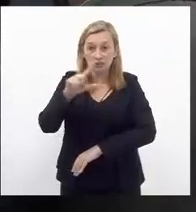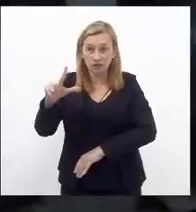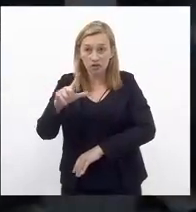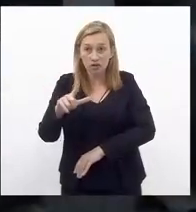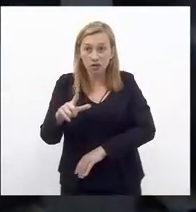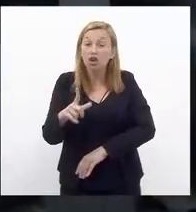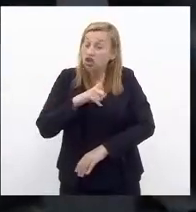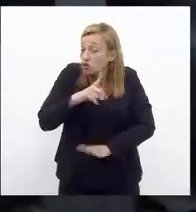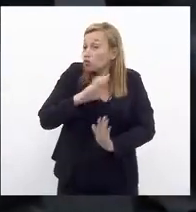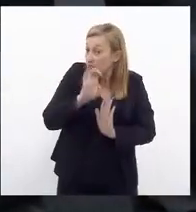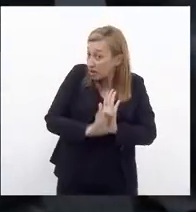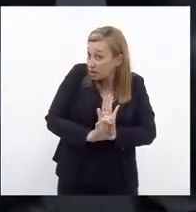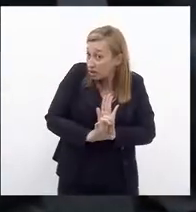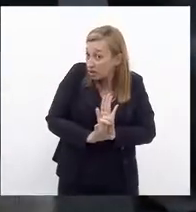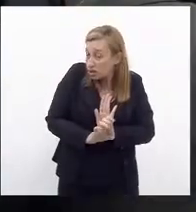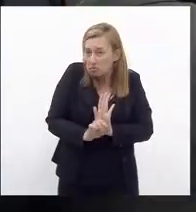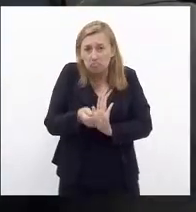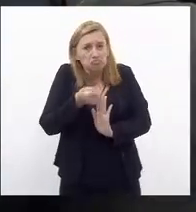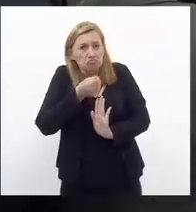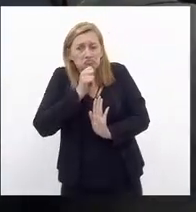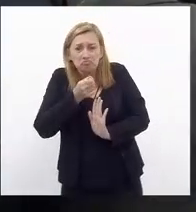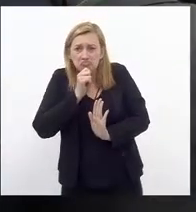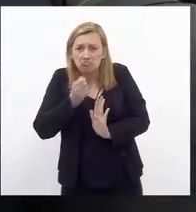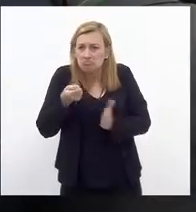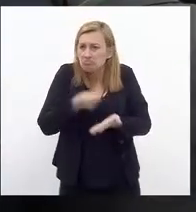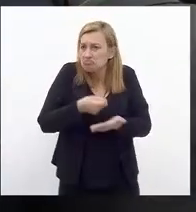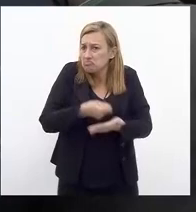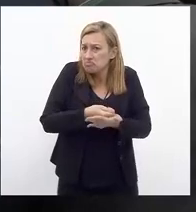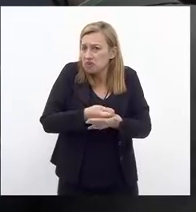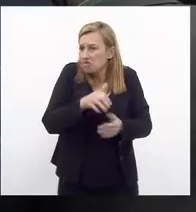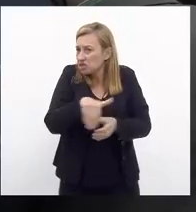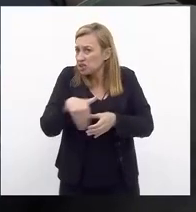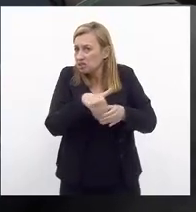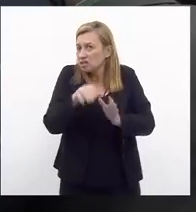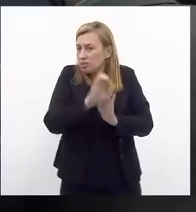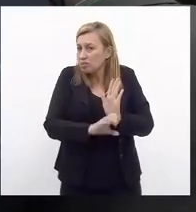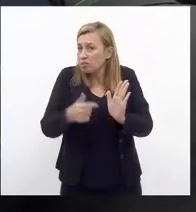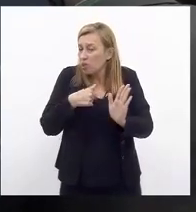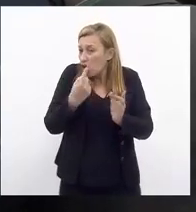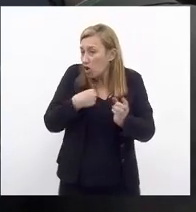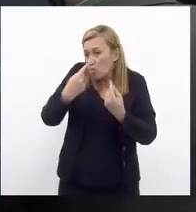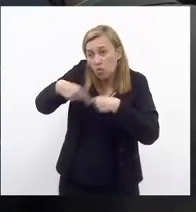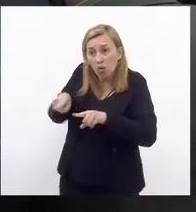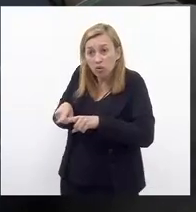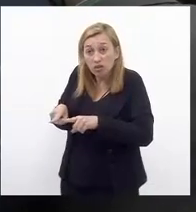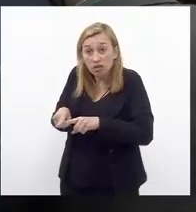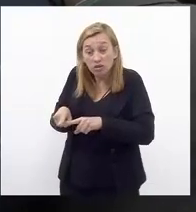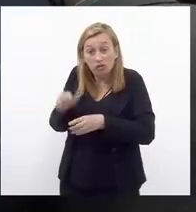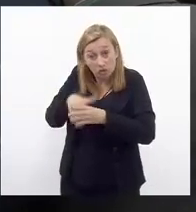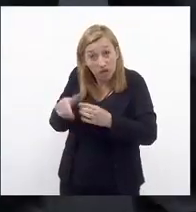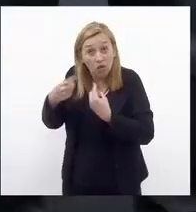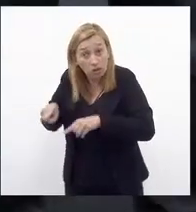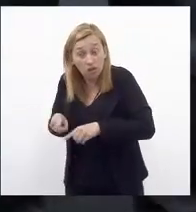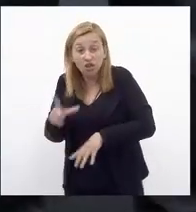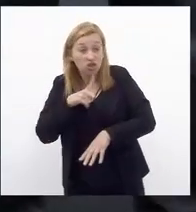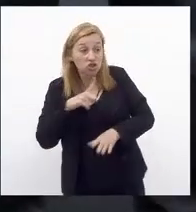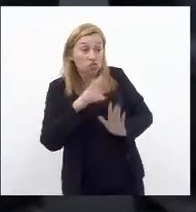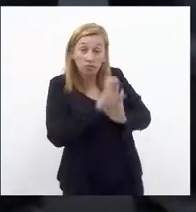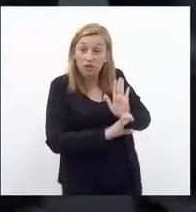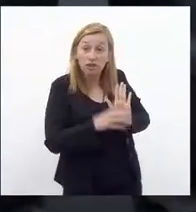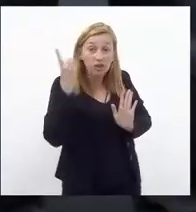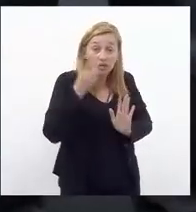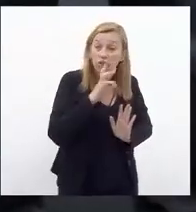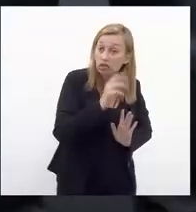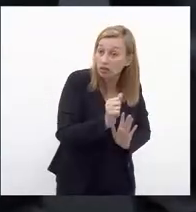eu tinha uma Emenda em nenhum momento eu cobrei a votação da minha emenda que eu sou da oposição que eu ia votar contra tinha uma Emenda do deputado